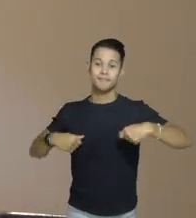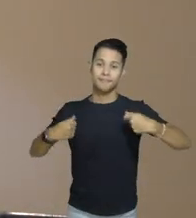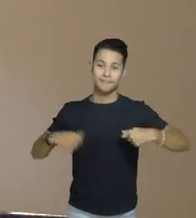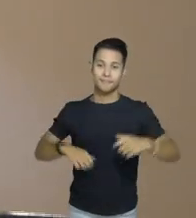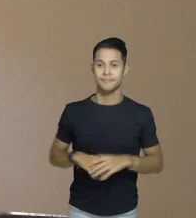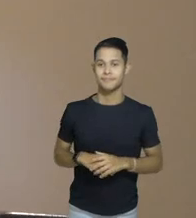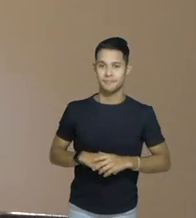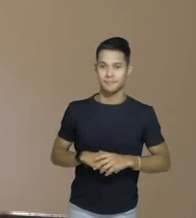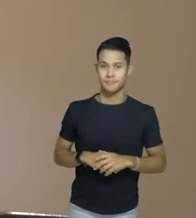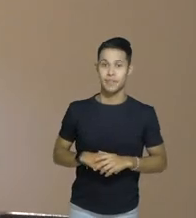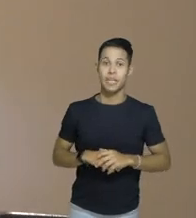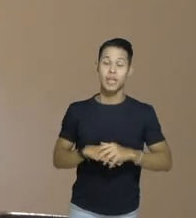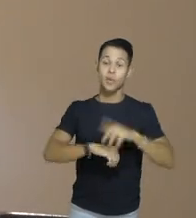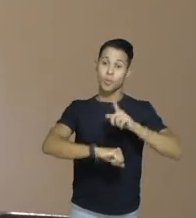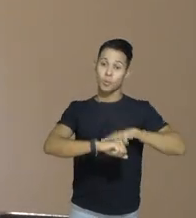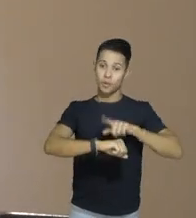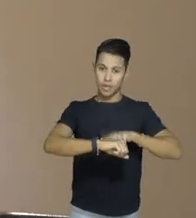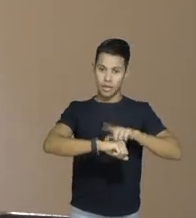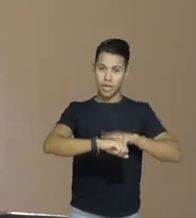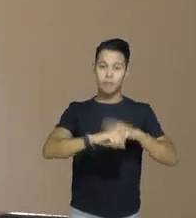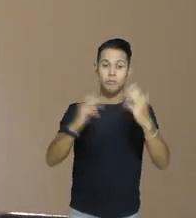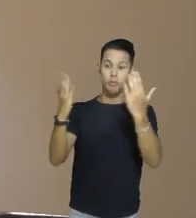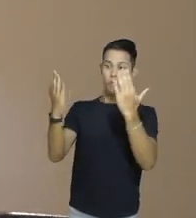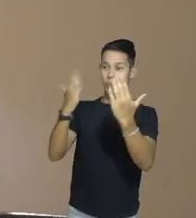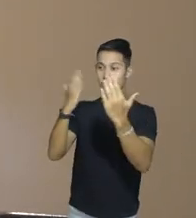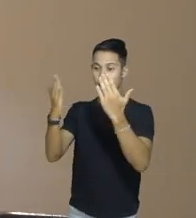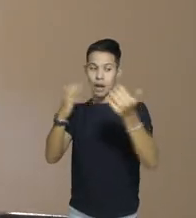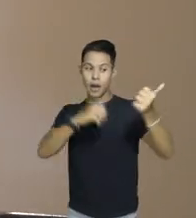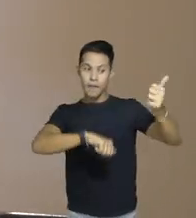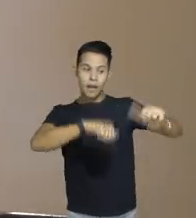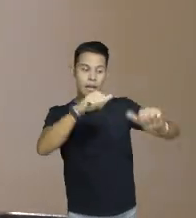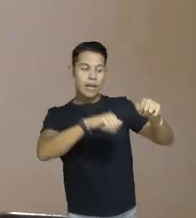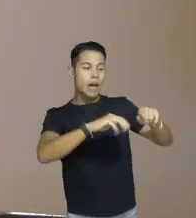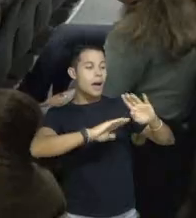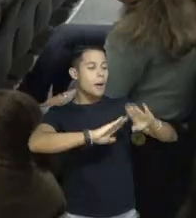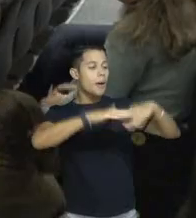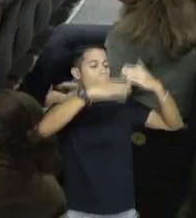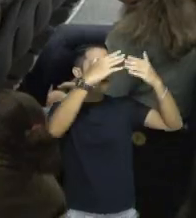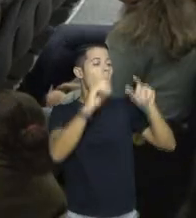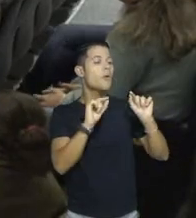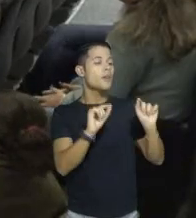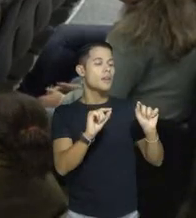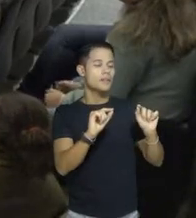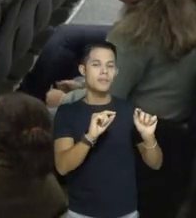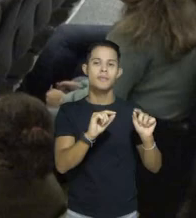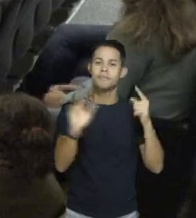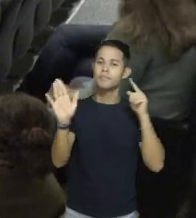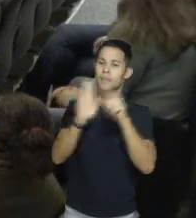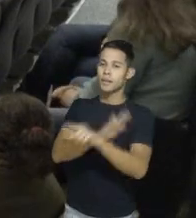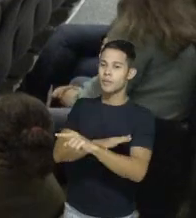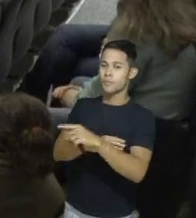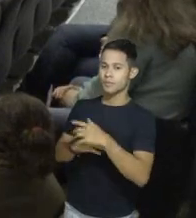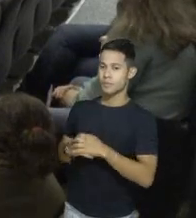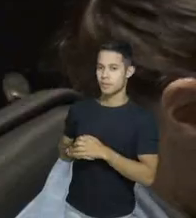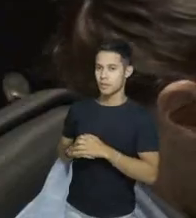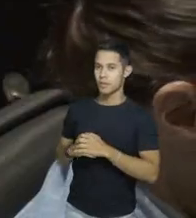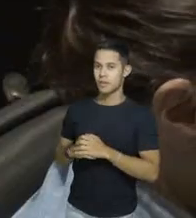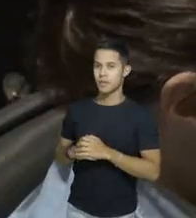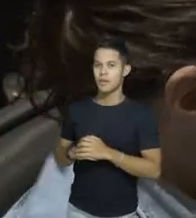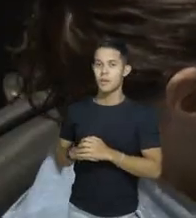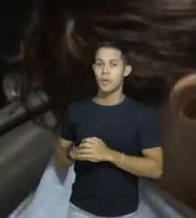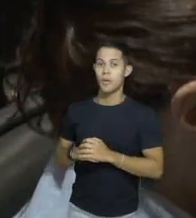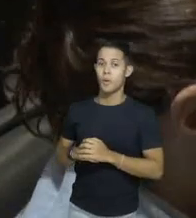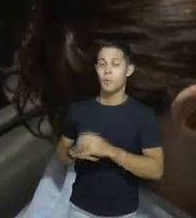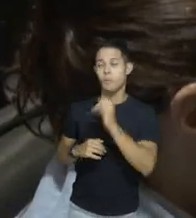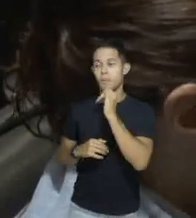E, dali um tempo, reavaliar e comparar o que ele teve de progresso. Tá. Então, assim, o mais adequado tem uma criança com autismo ou uma